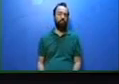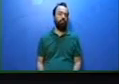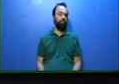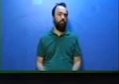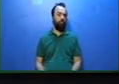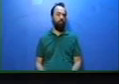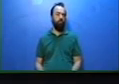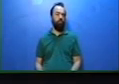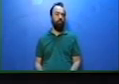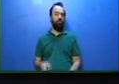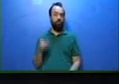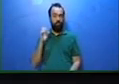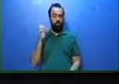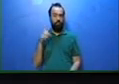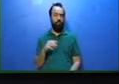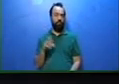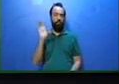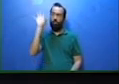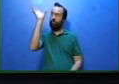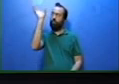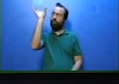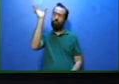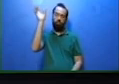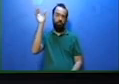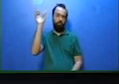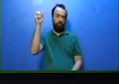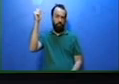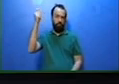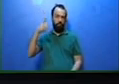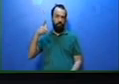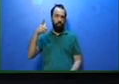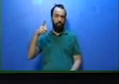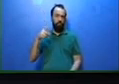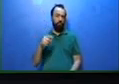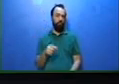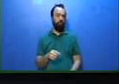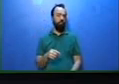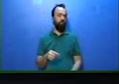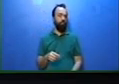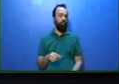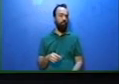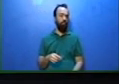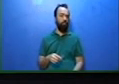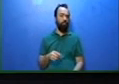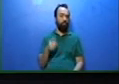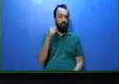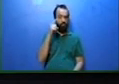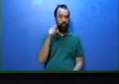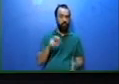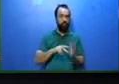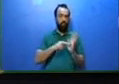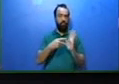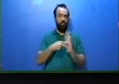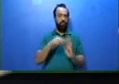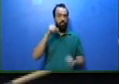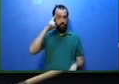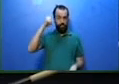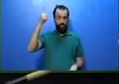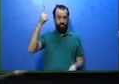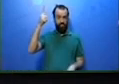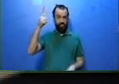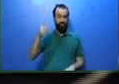coisa. Aqui, ó, o personagem teve uma ideia, lembra que nós comentamos da lâmpada? Que é o balãozinho da lâmpada.